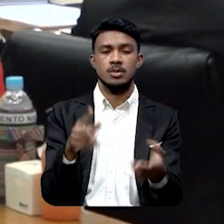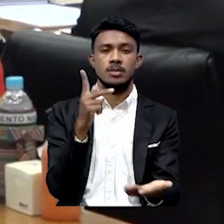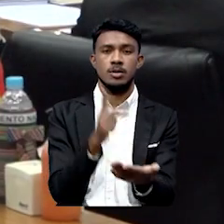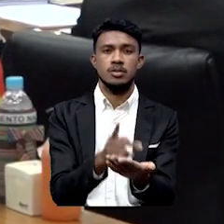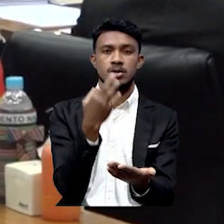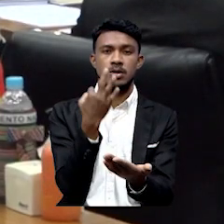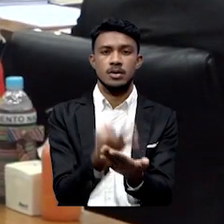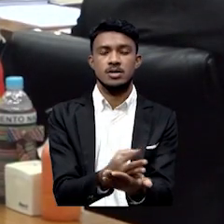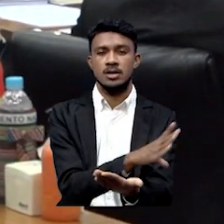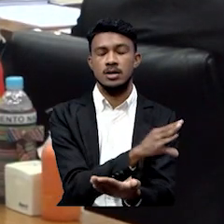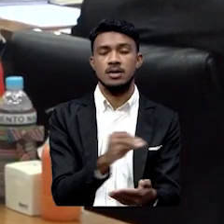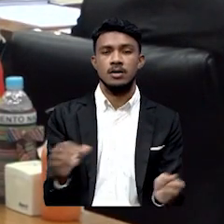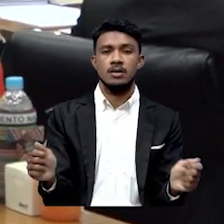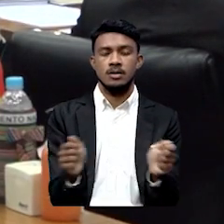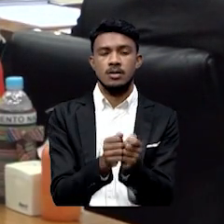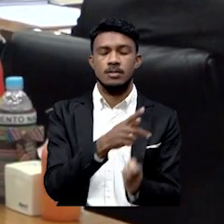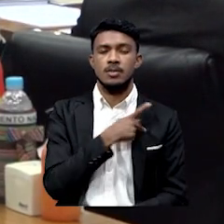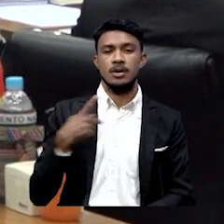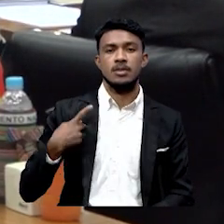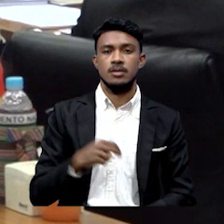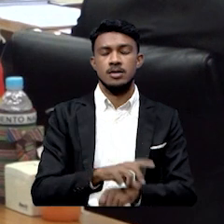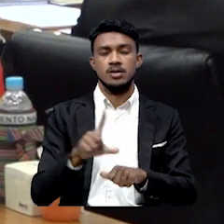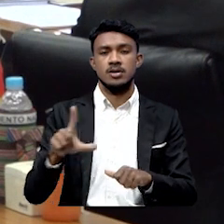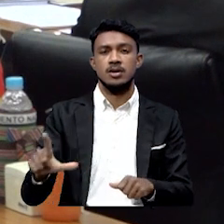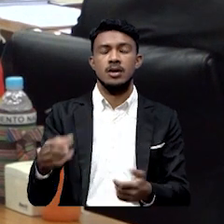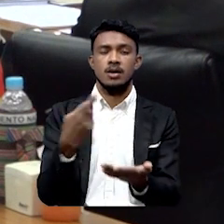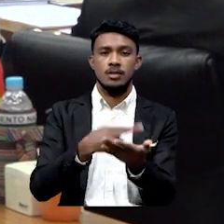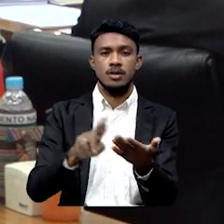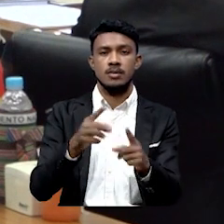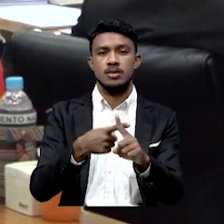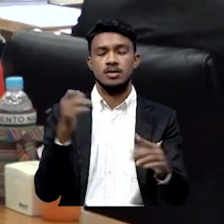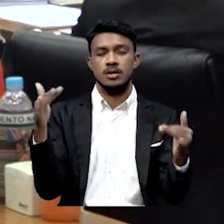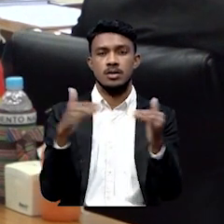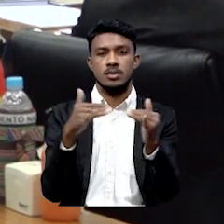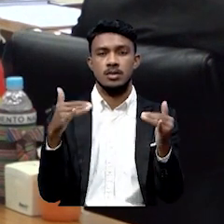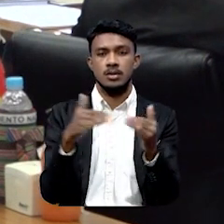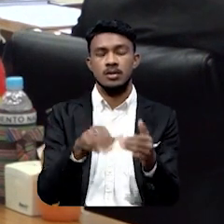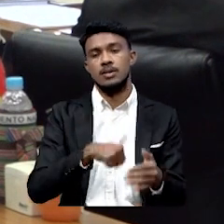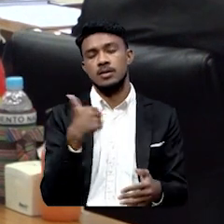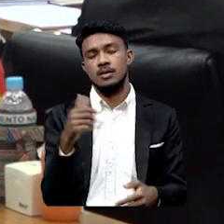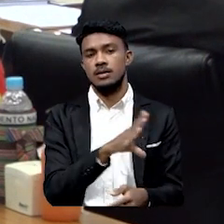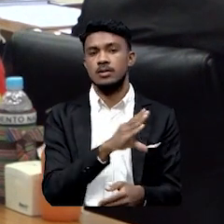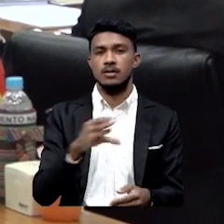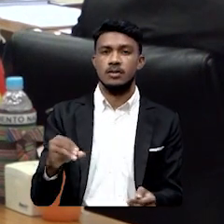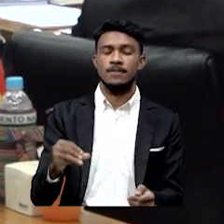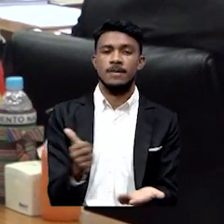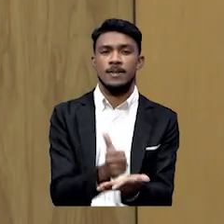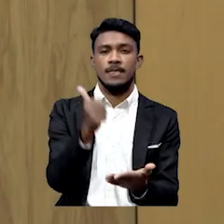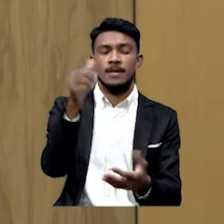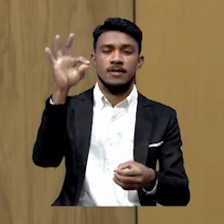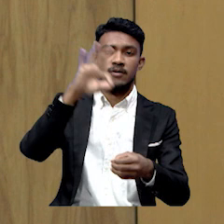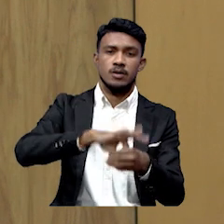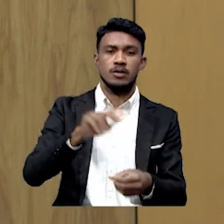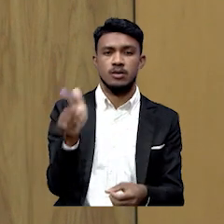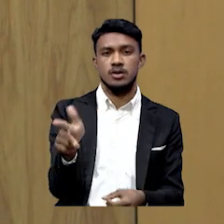orçamento retificativo, né? Parlamento Nacional aprova, liu-se plenária extraordinária, o voto a favor, tolo nulo